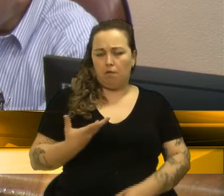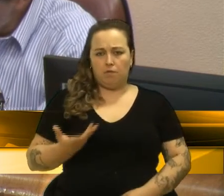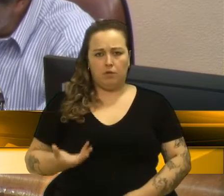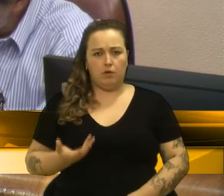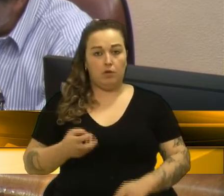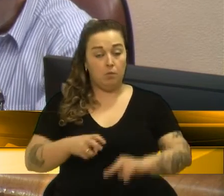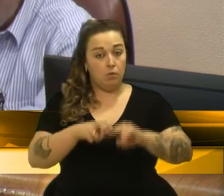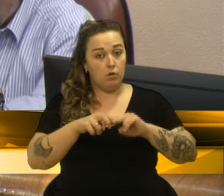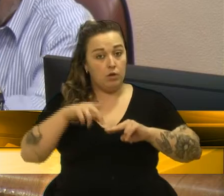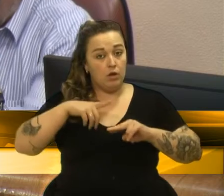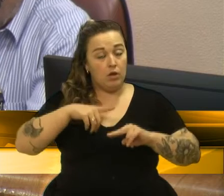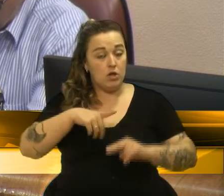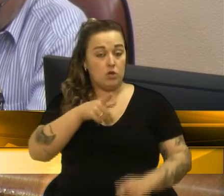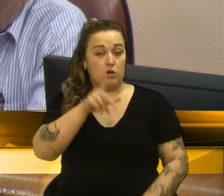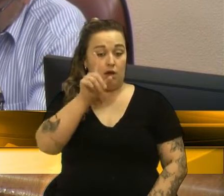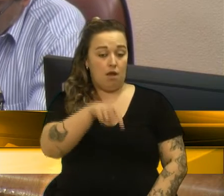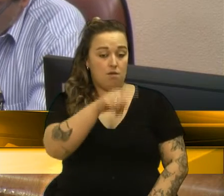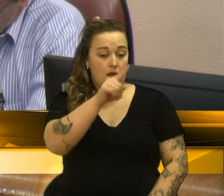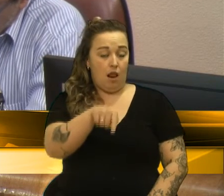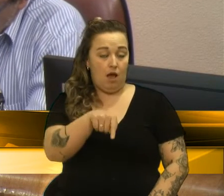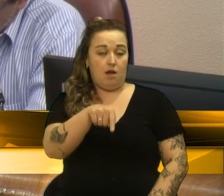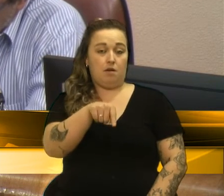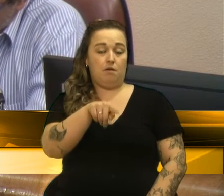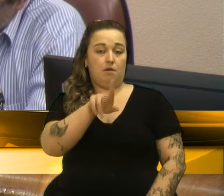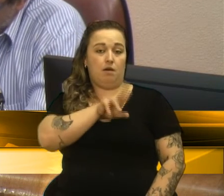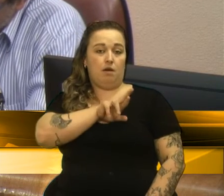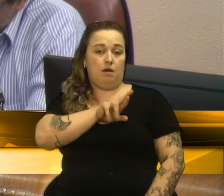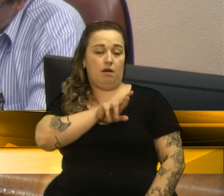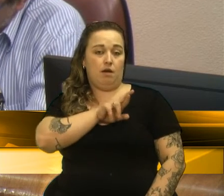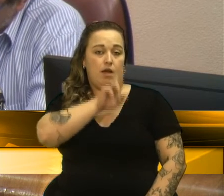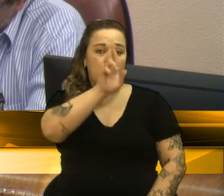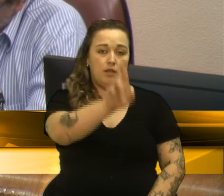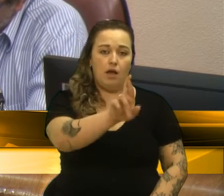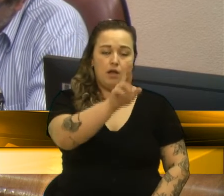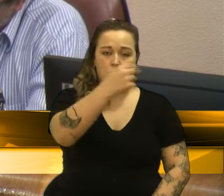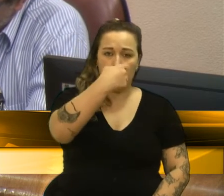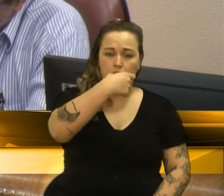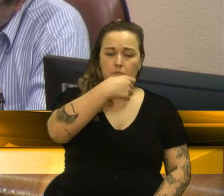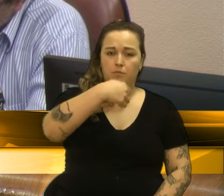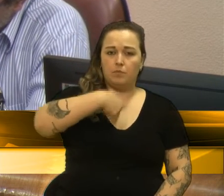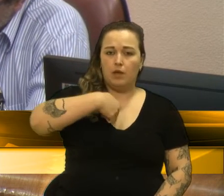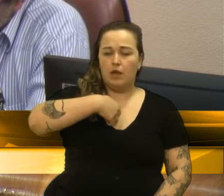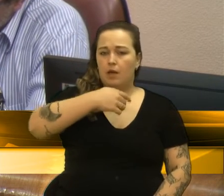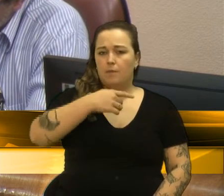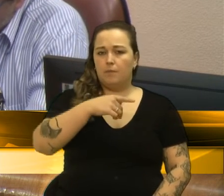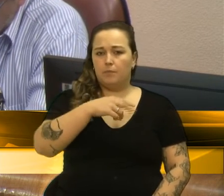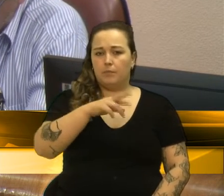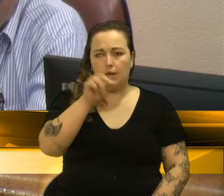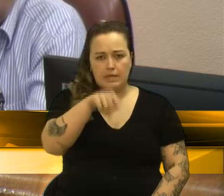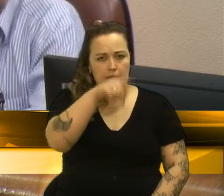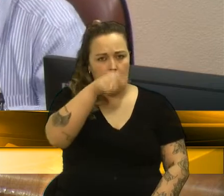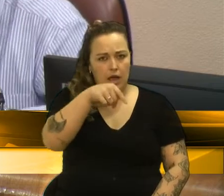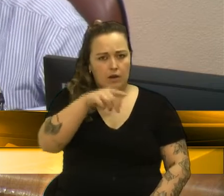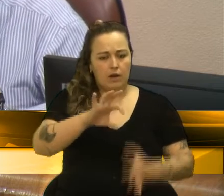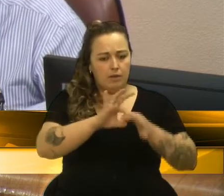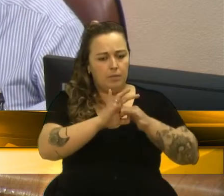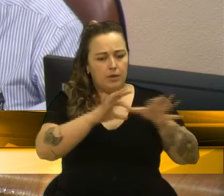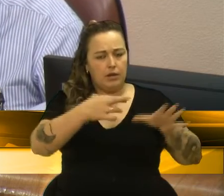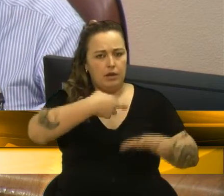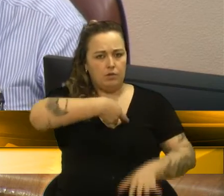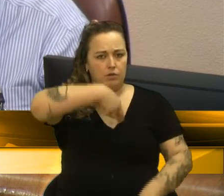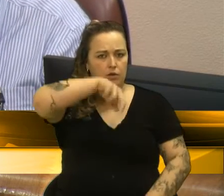comparam-se a liberdade de expressão ou a liberdade religiosa quanto à garantia de que não serão objeto de intervenção do